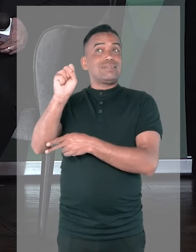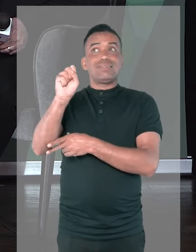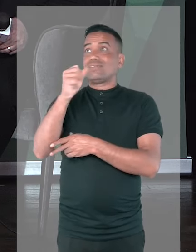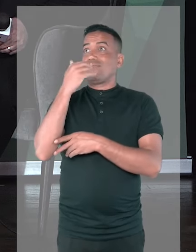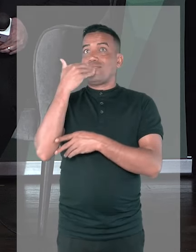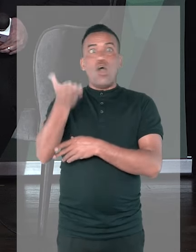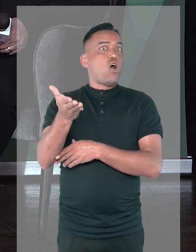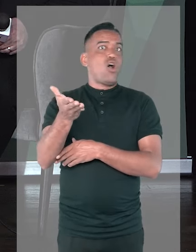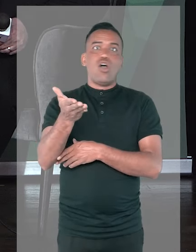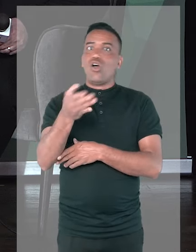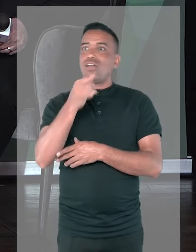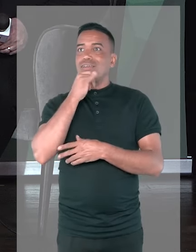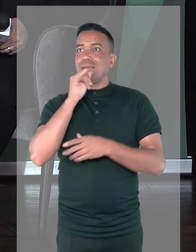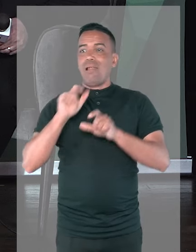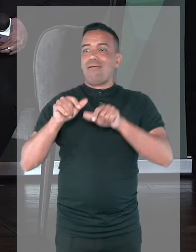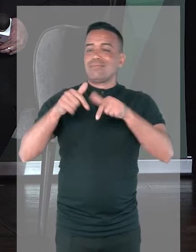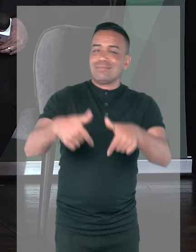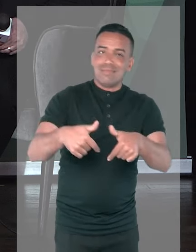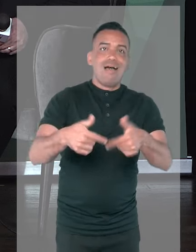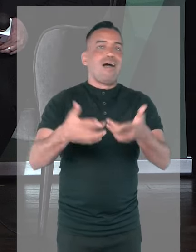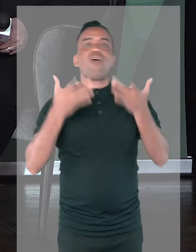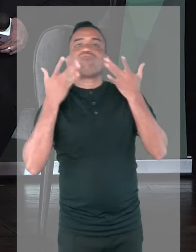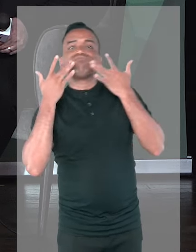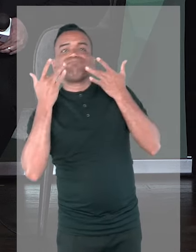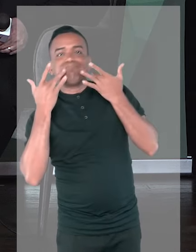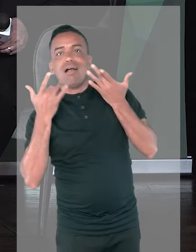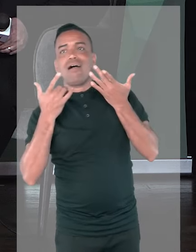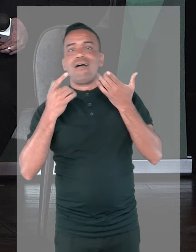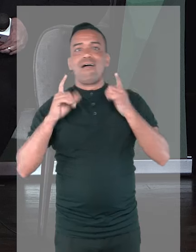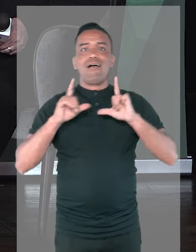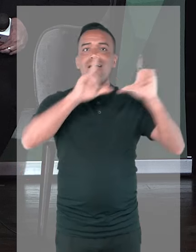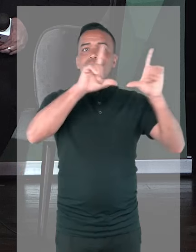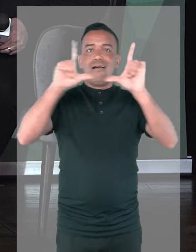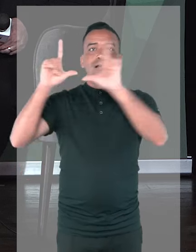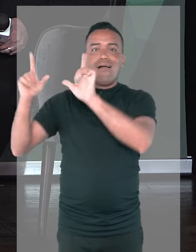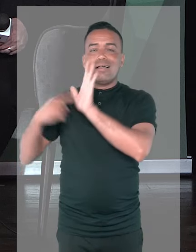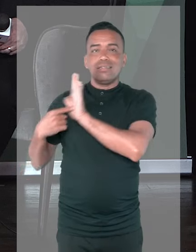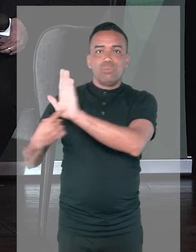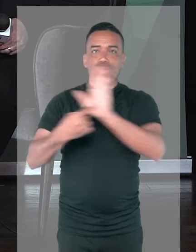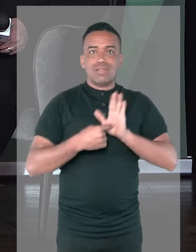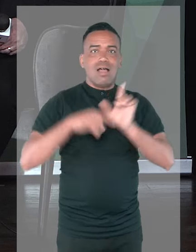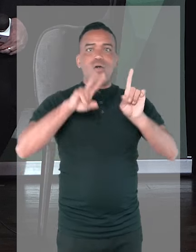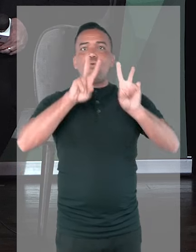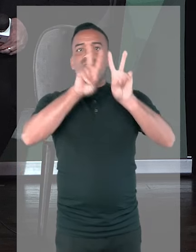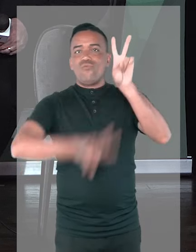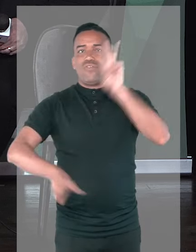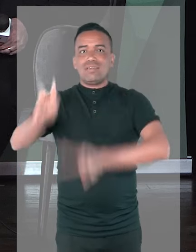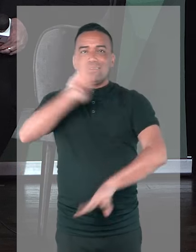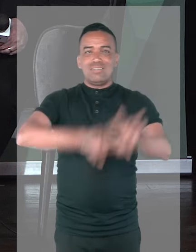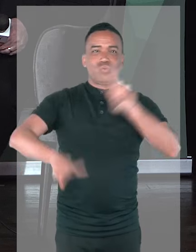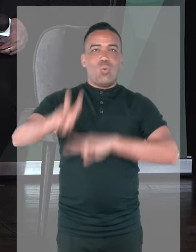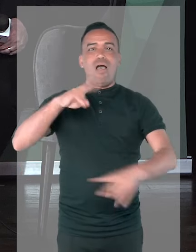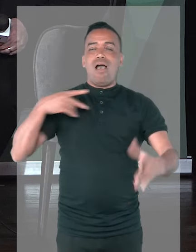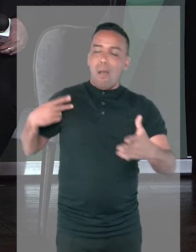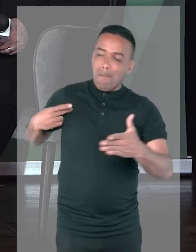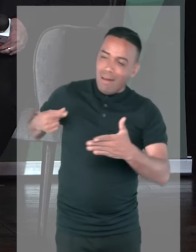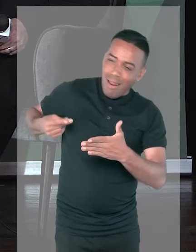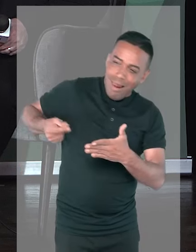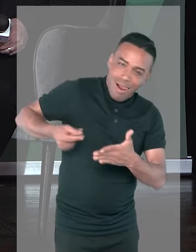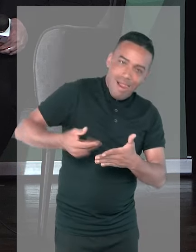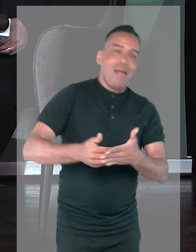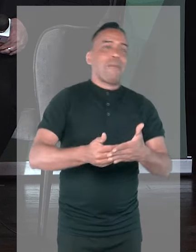Nas performances, praticamente nas exposições que você montou visuais ao longo da sua vida. Então,